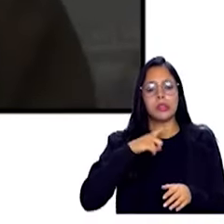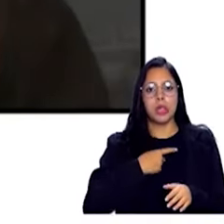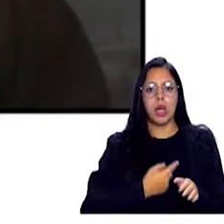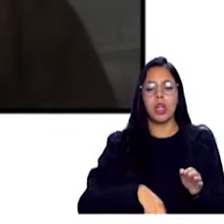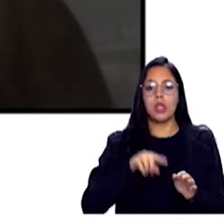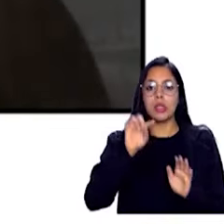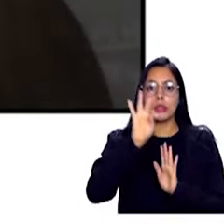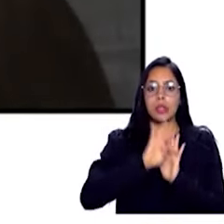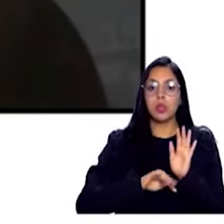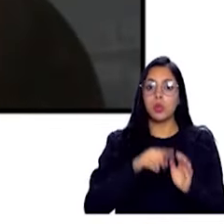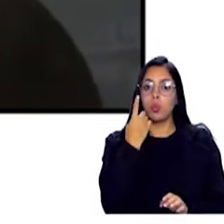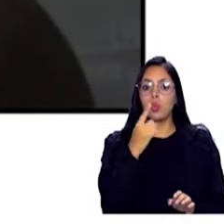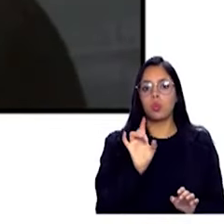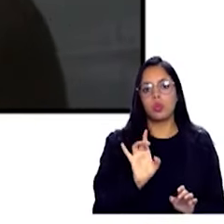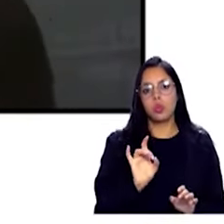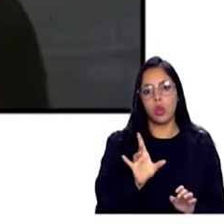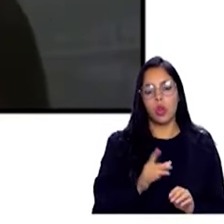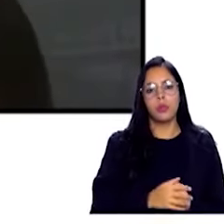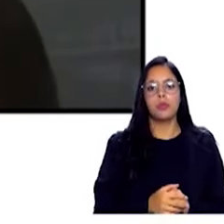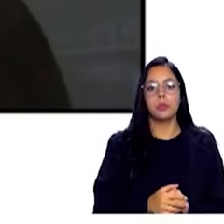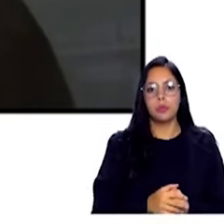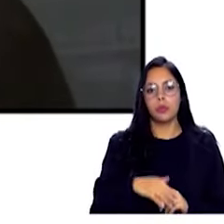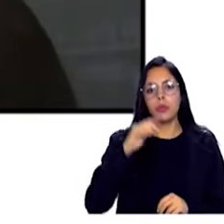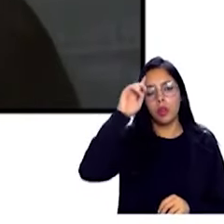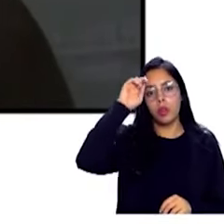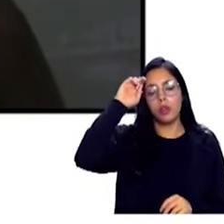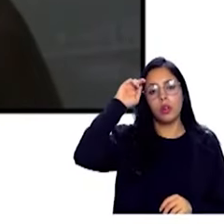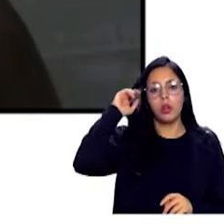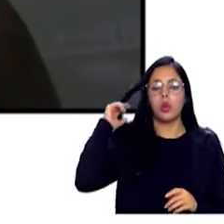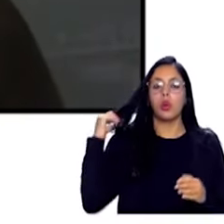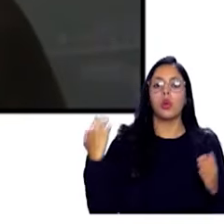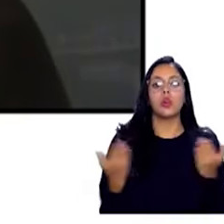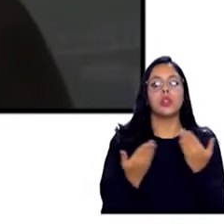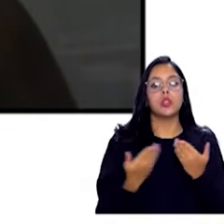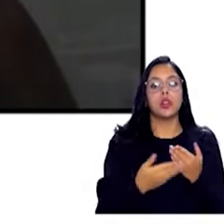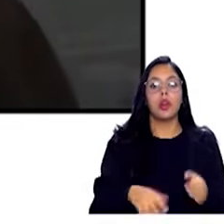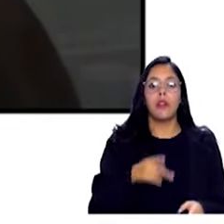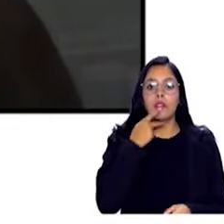e é por isso que hoje se fala na função nomofilácica